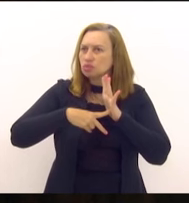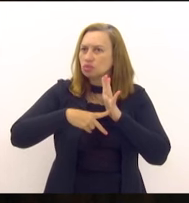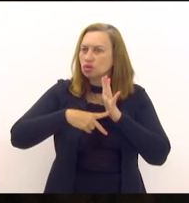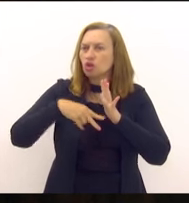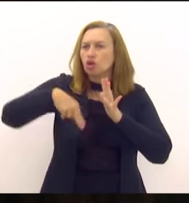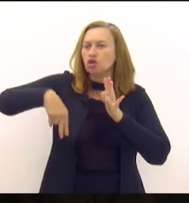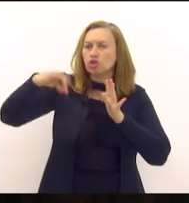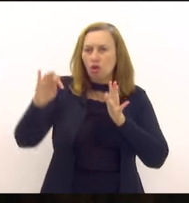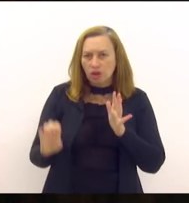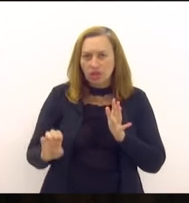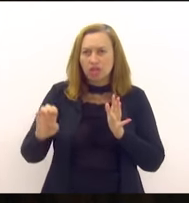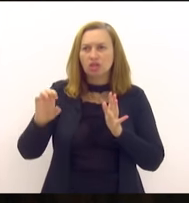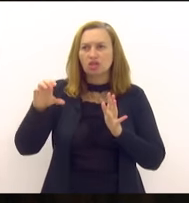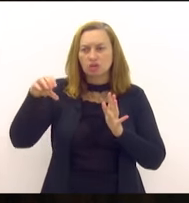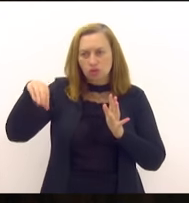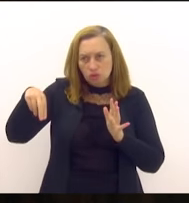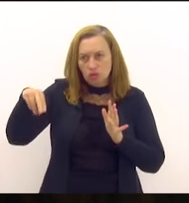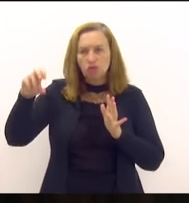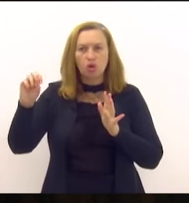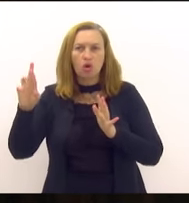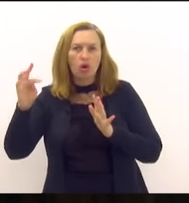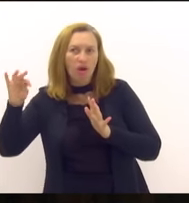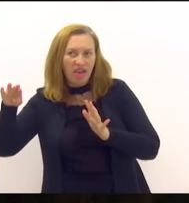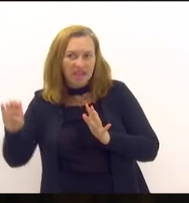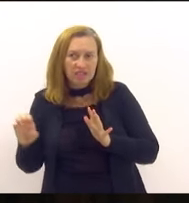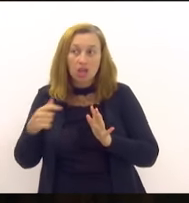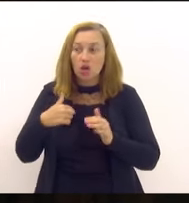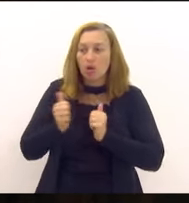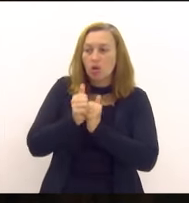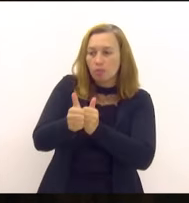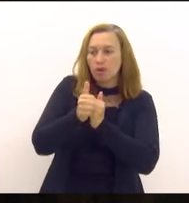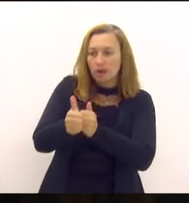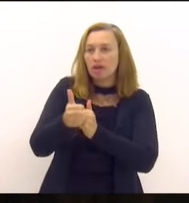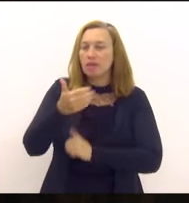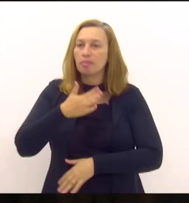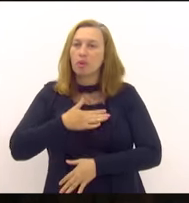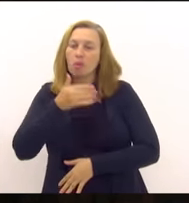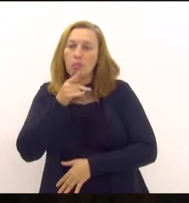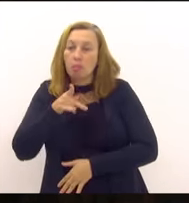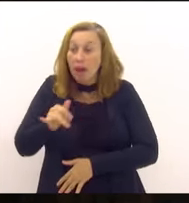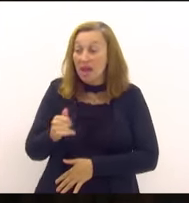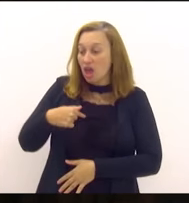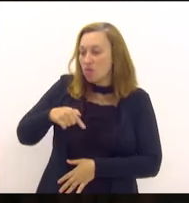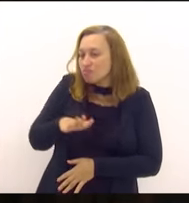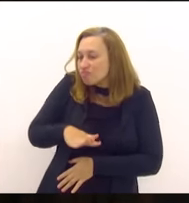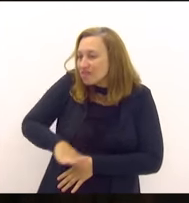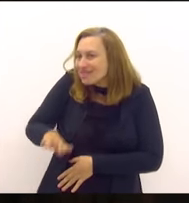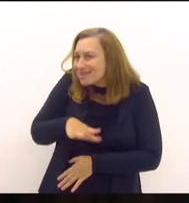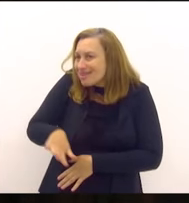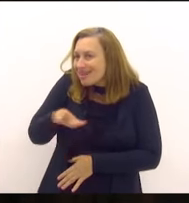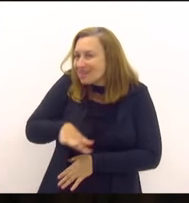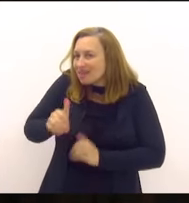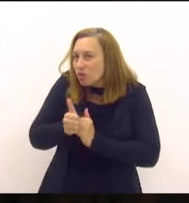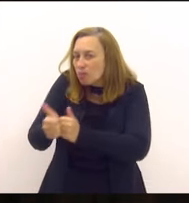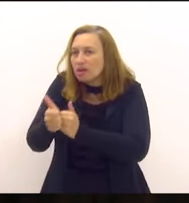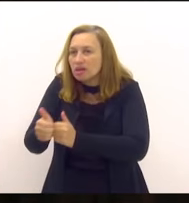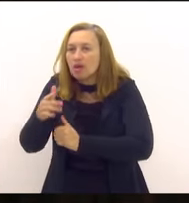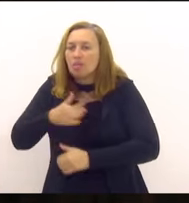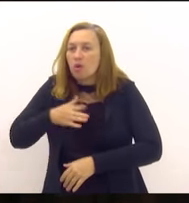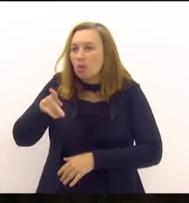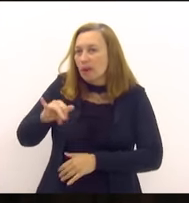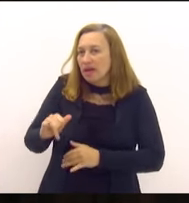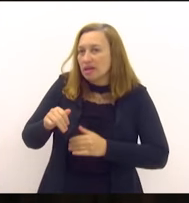Norte e Noroeste Fluminense, sindicato esse que tive orgulho de acompanhar meu pai, ainda de fralda, eu acompanhando meu pai, e presidiu essa instituição